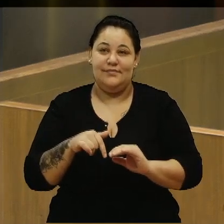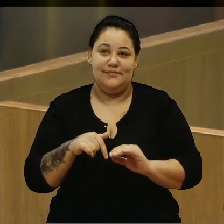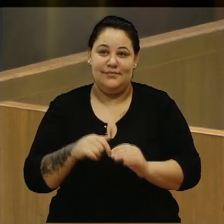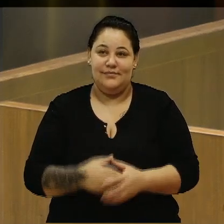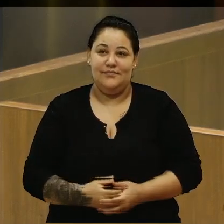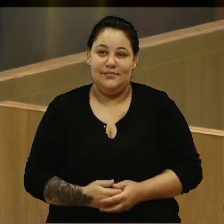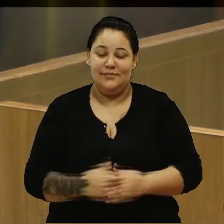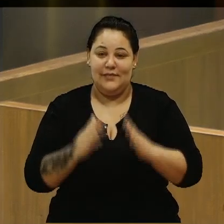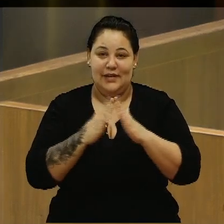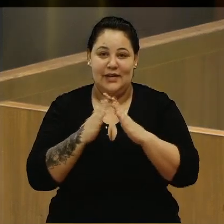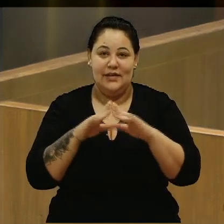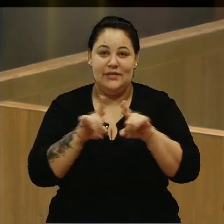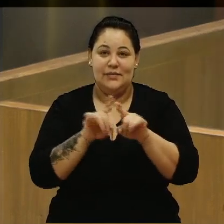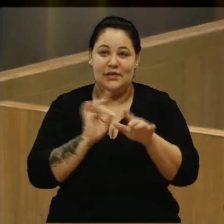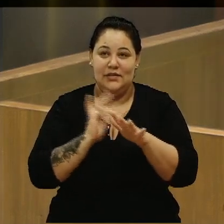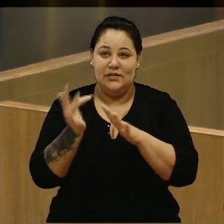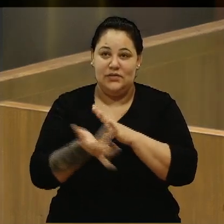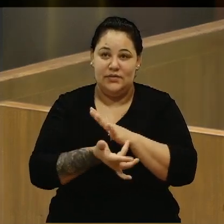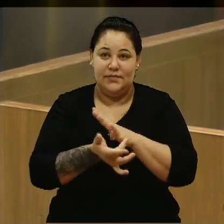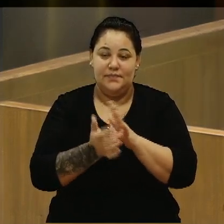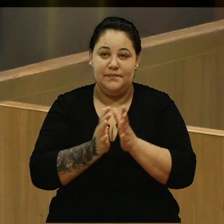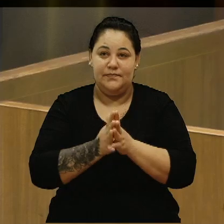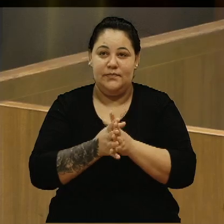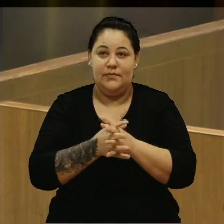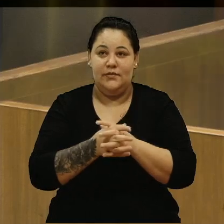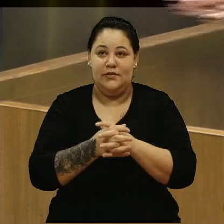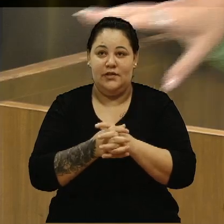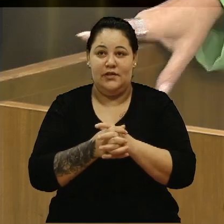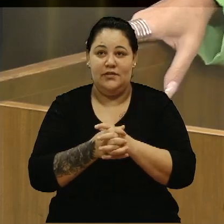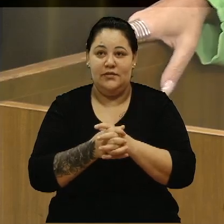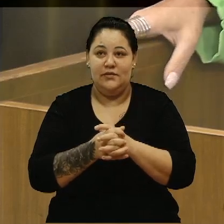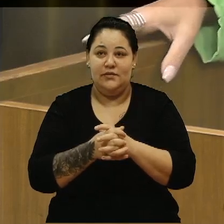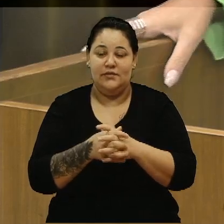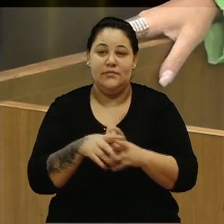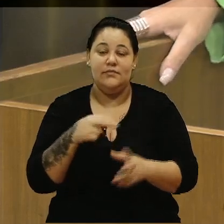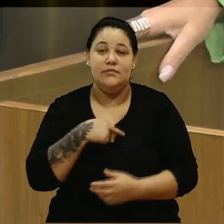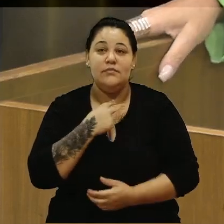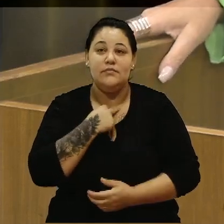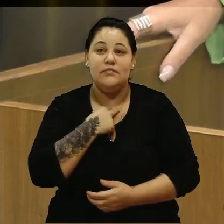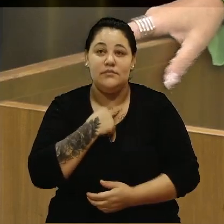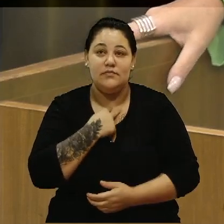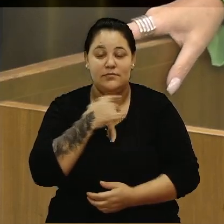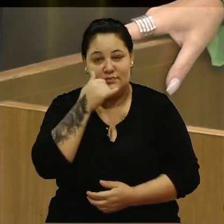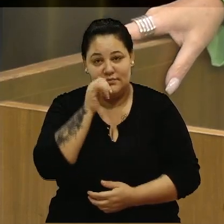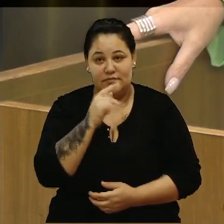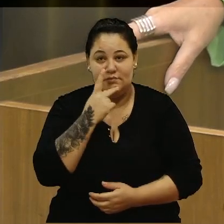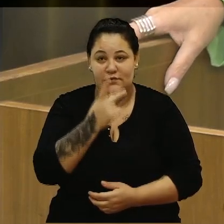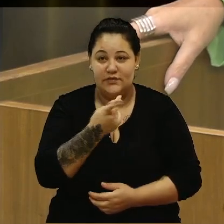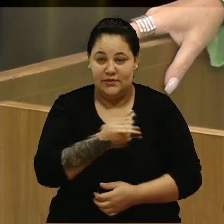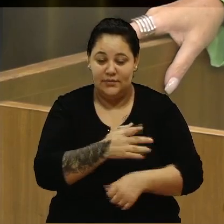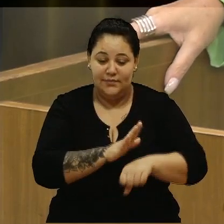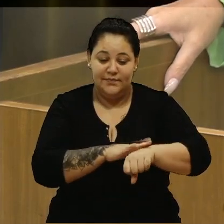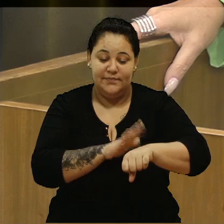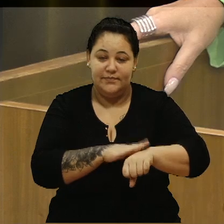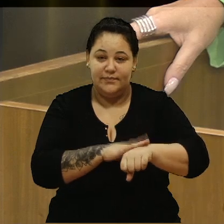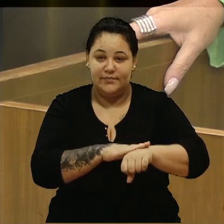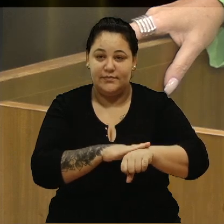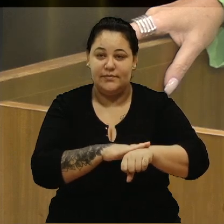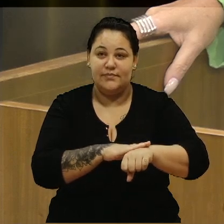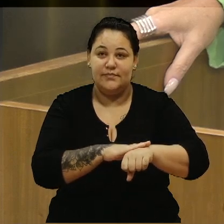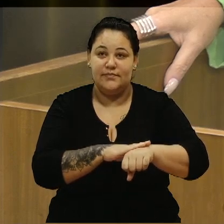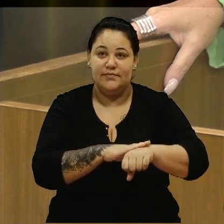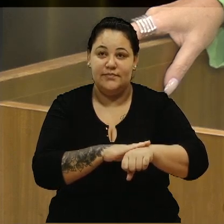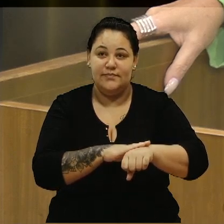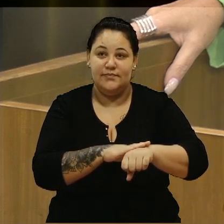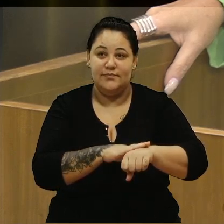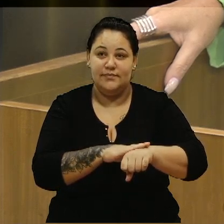presencialmente, em casa, pelas redes também. Eu não poderia deixar de falar neste momento aqui